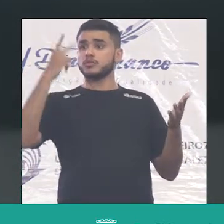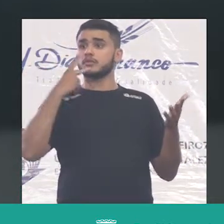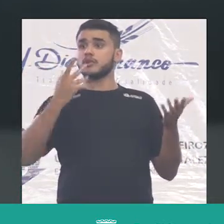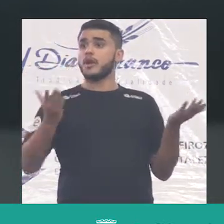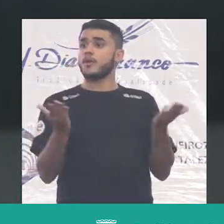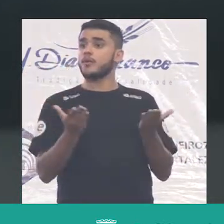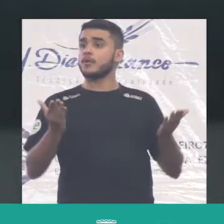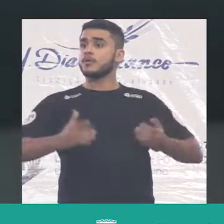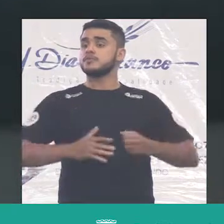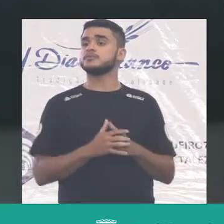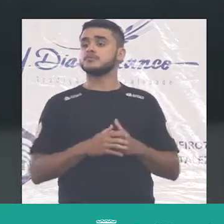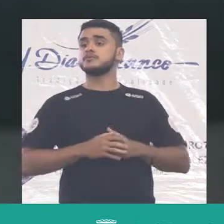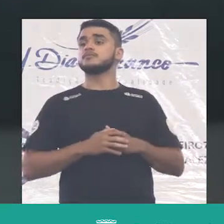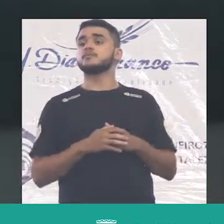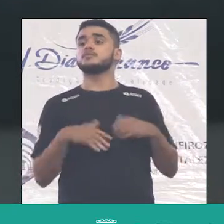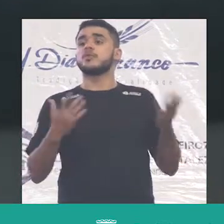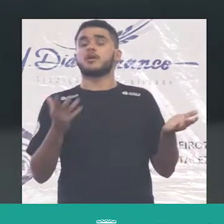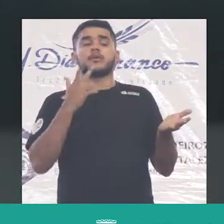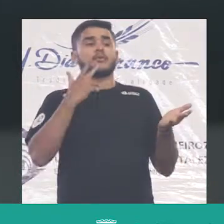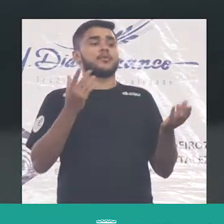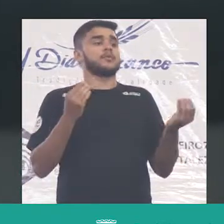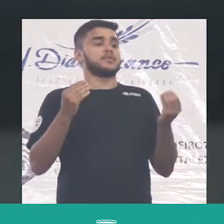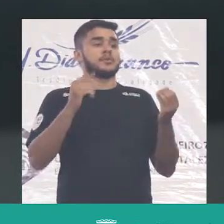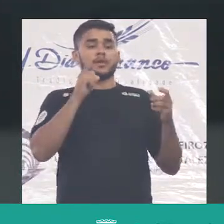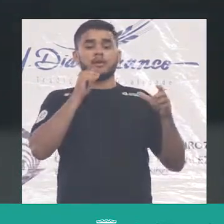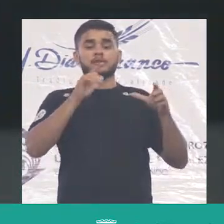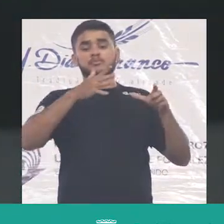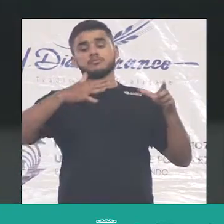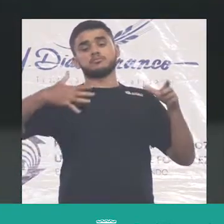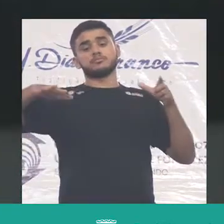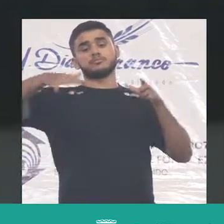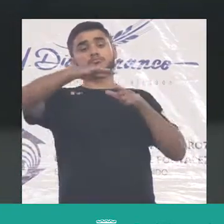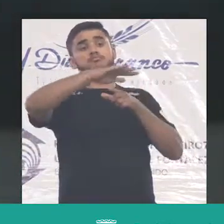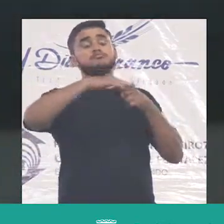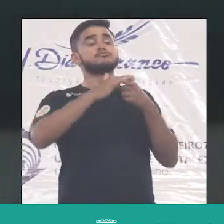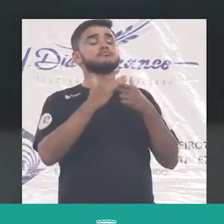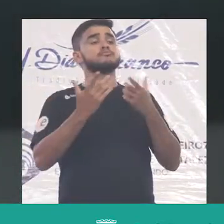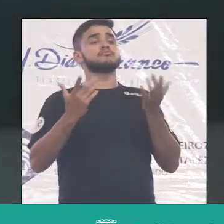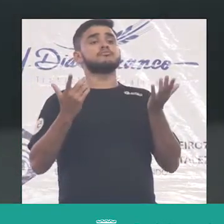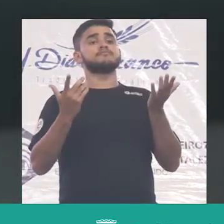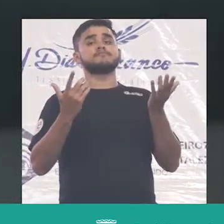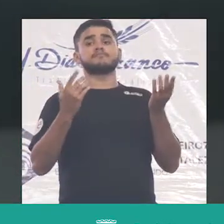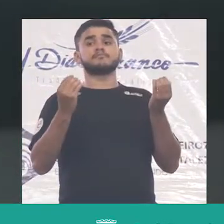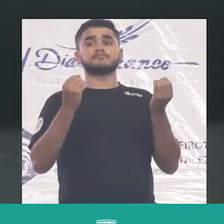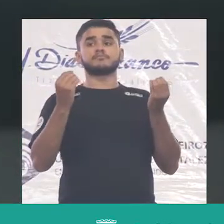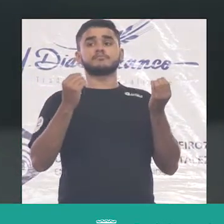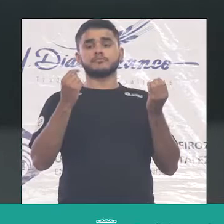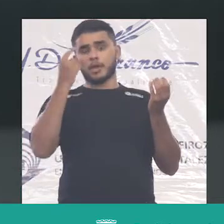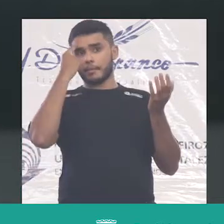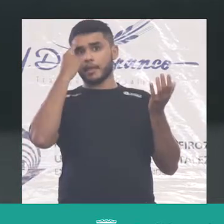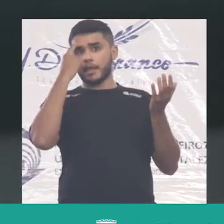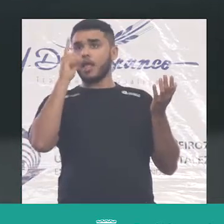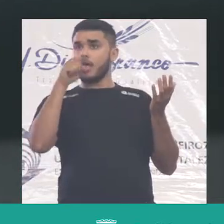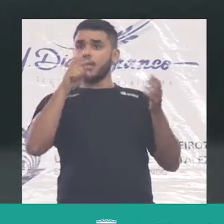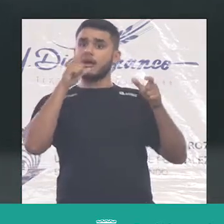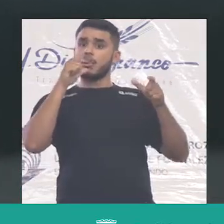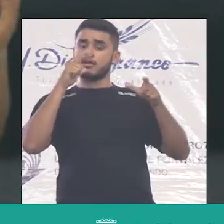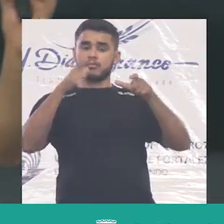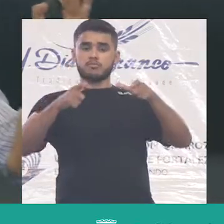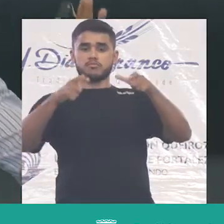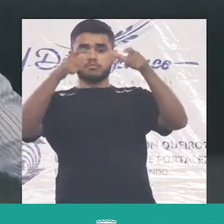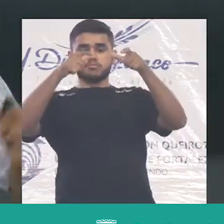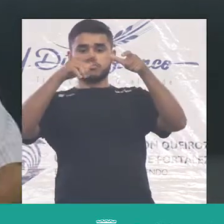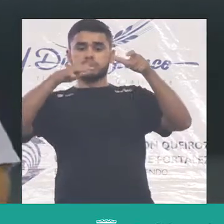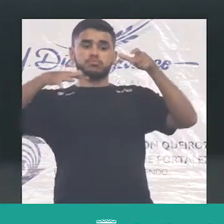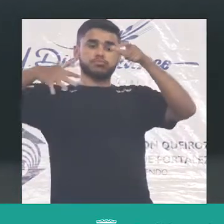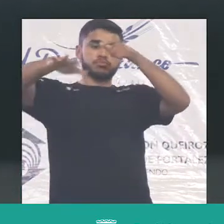Quanto é que vai sobrar de água ao redor da piscina? Ele falou que era 4. Se